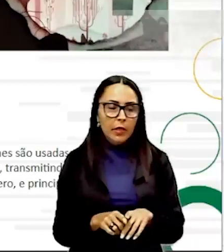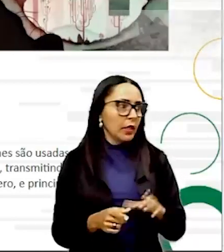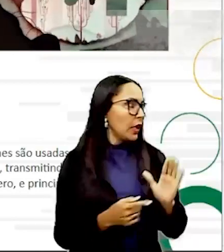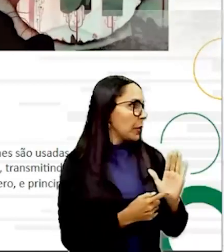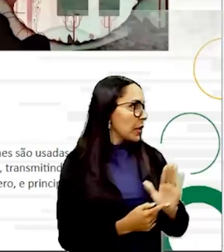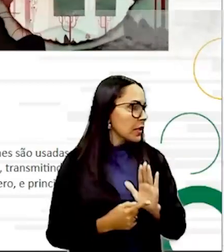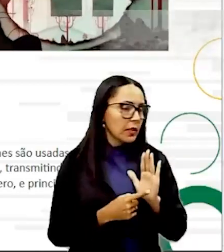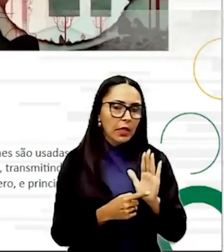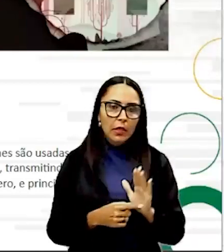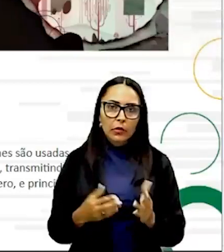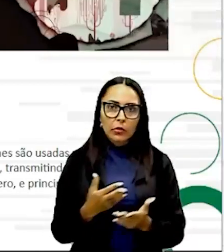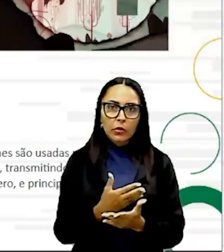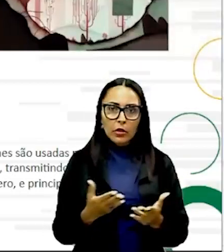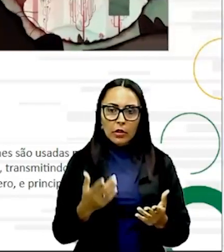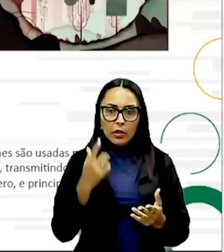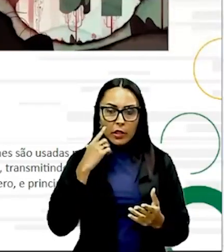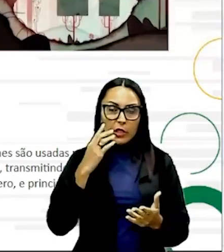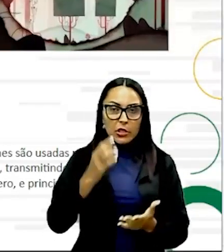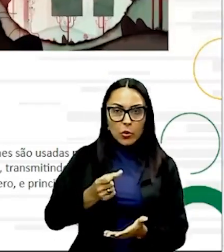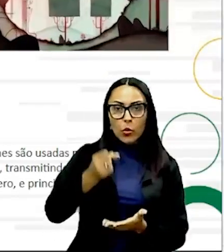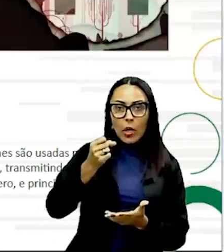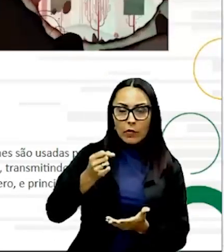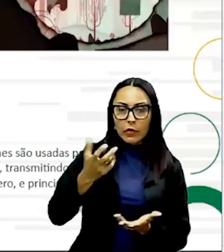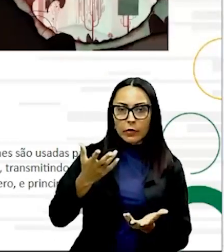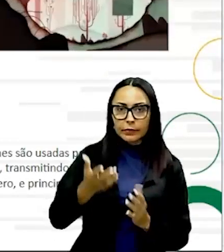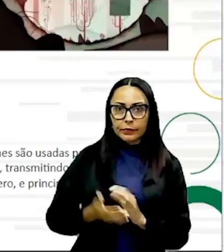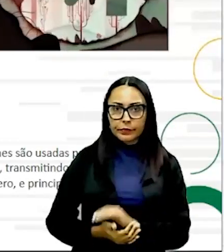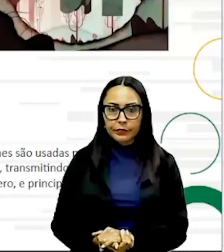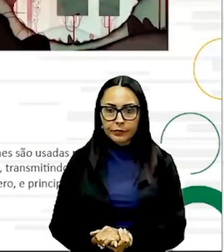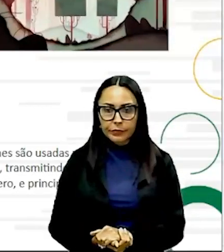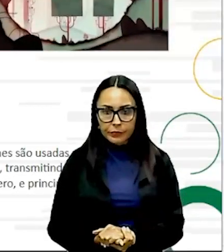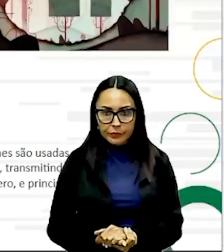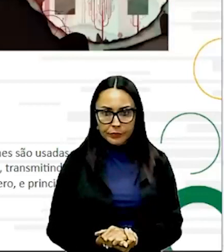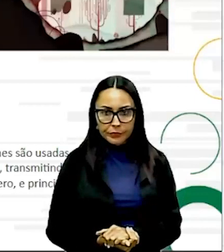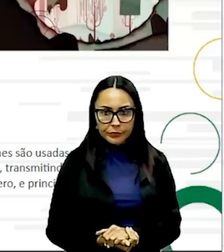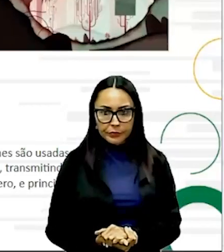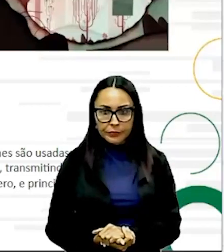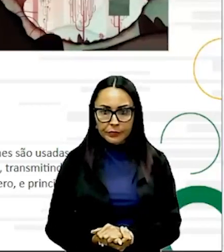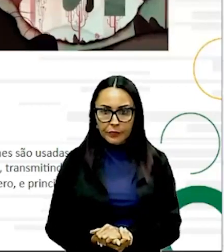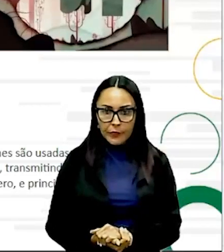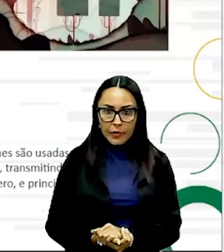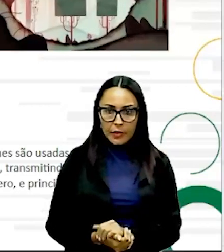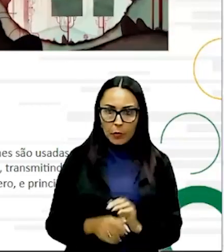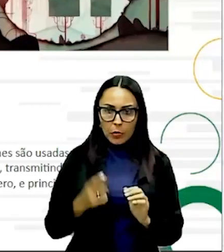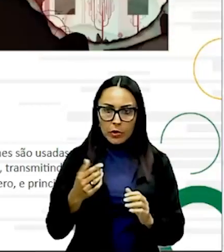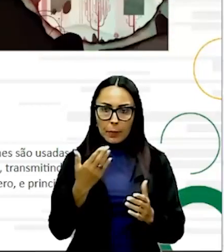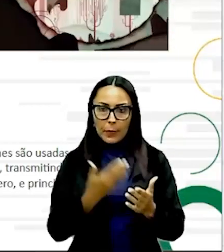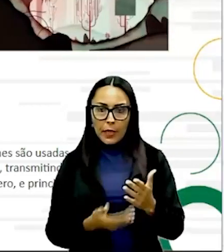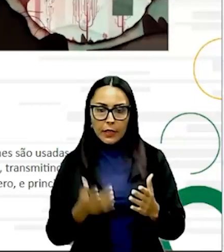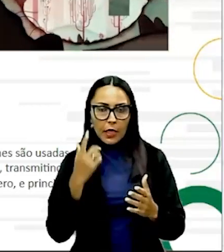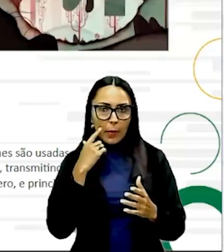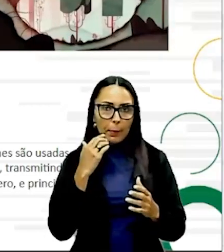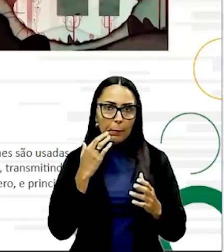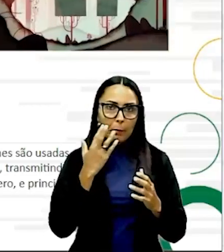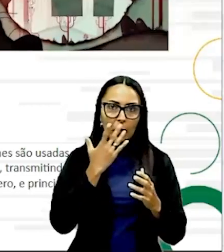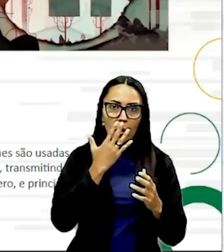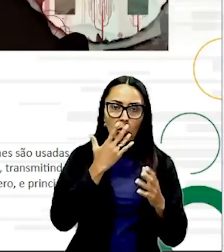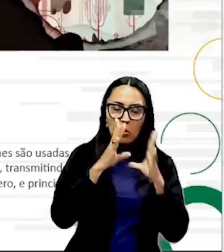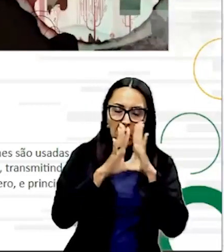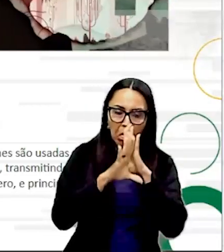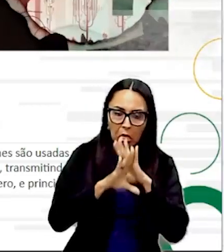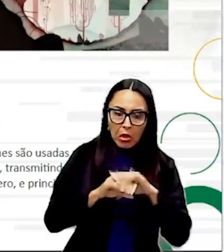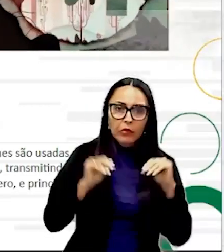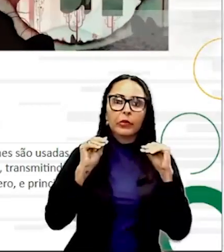por uma mão, que ele segurava, a personagem principal, a Gris. E após a perda, ela perdeu as cores. Então, no